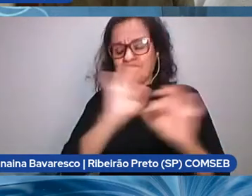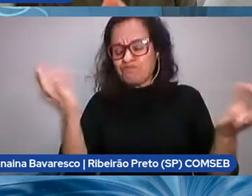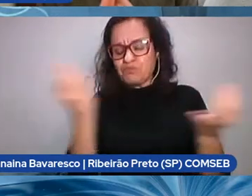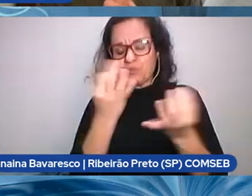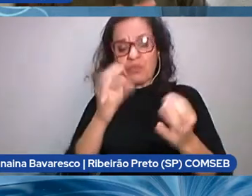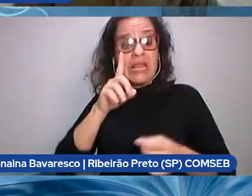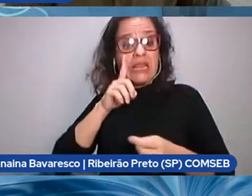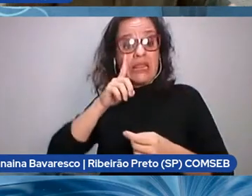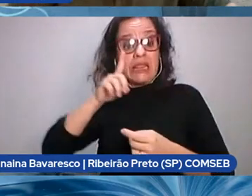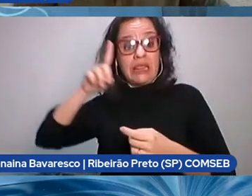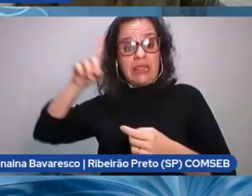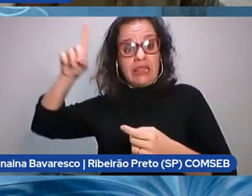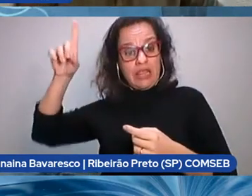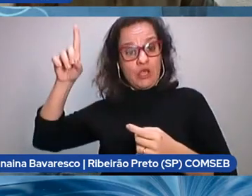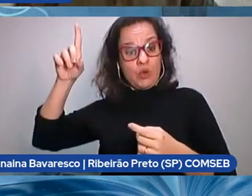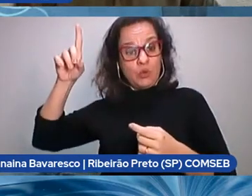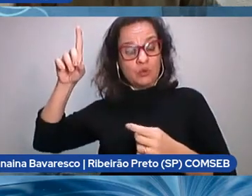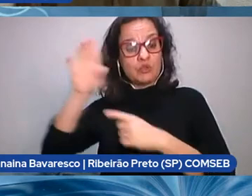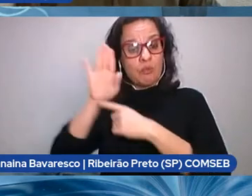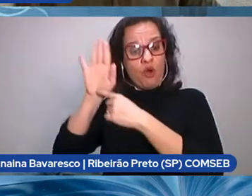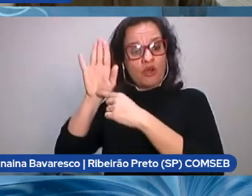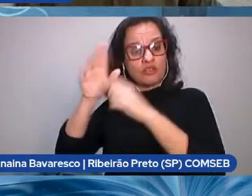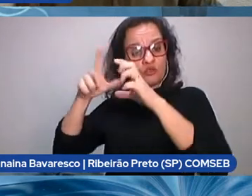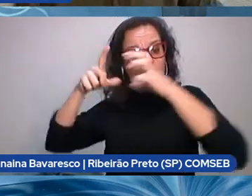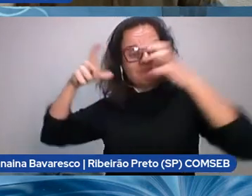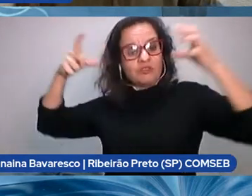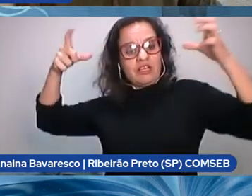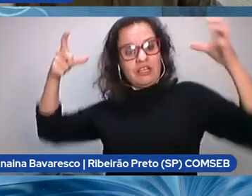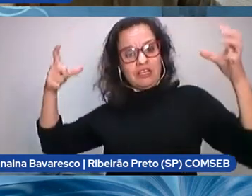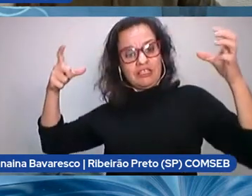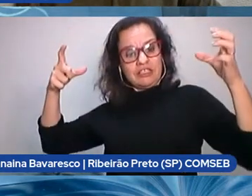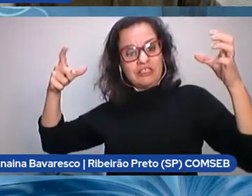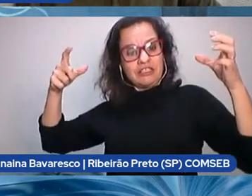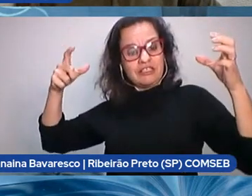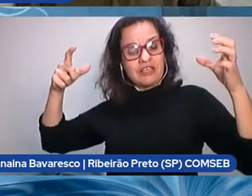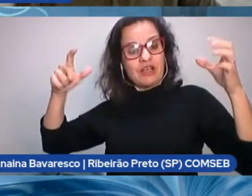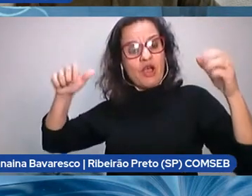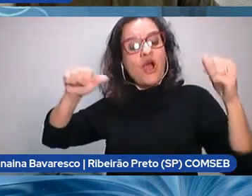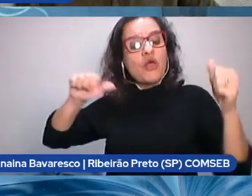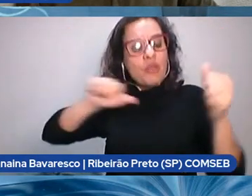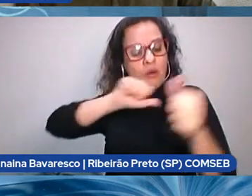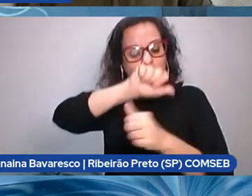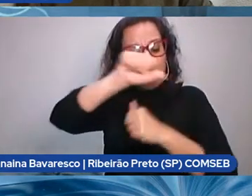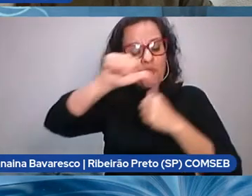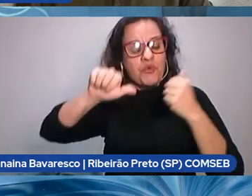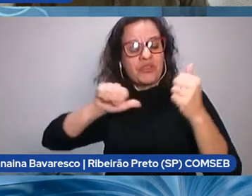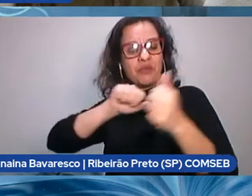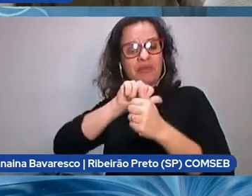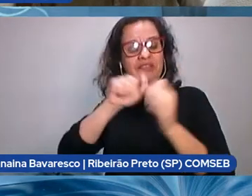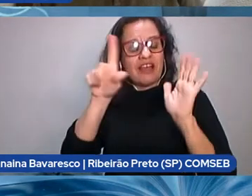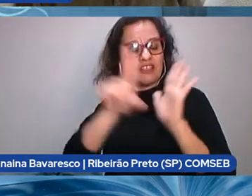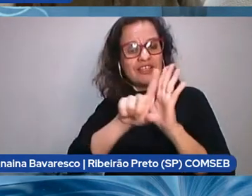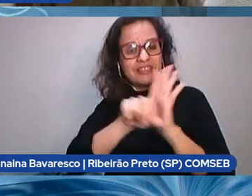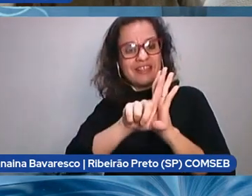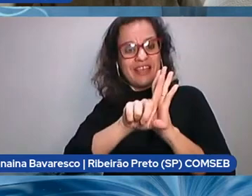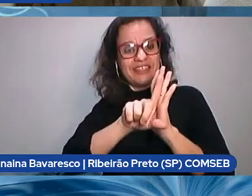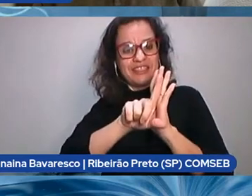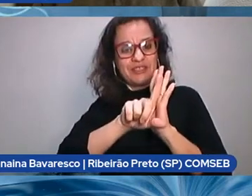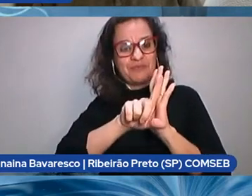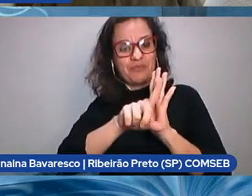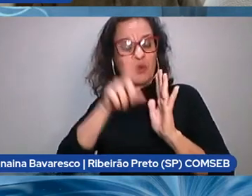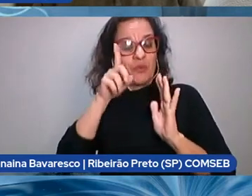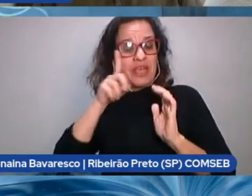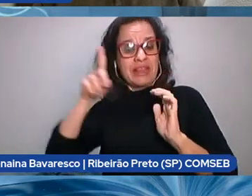Deus prova a sua grandeza através da imutabilidade das suas leis e não pela derrogação das mesmas. Porque para Deus,